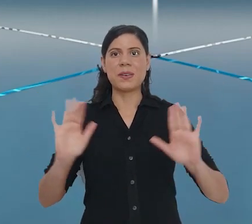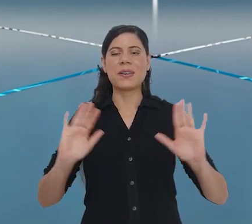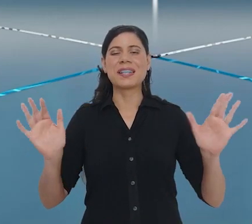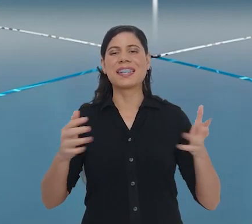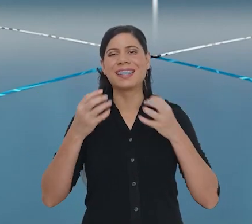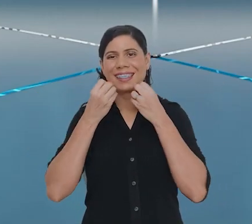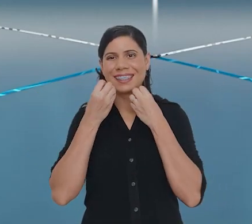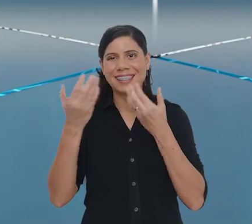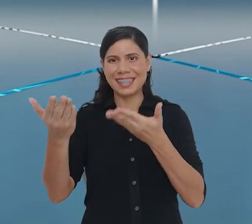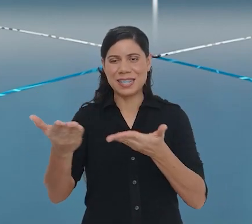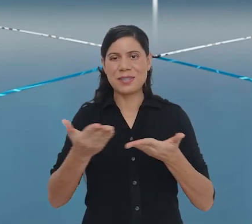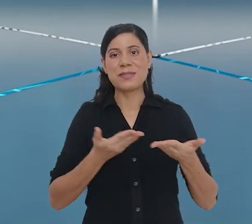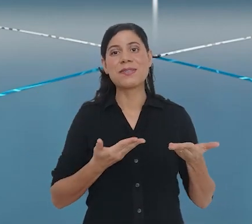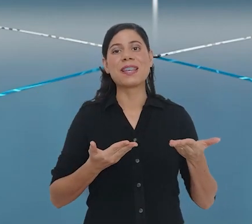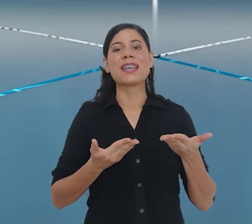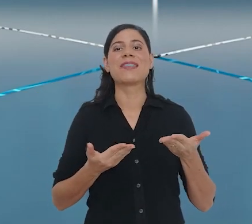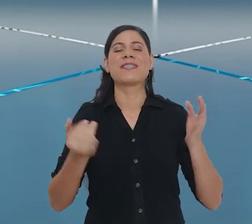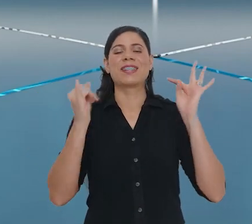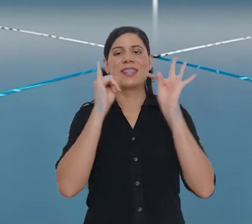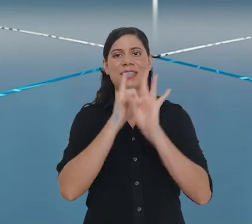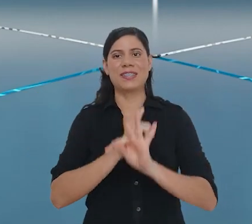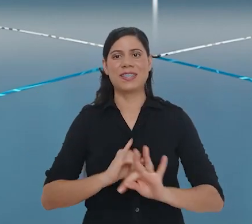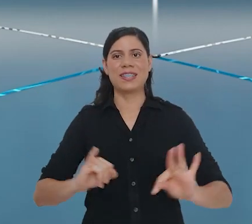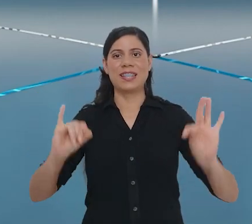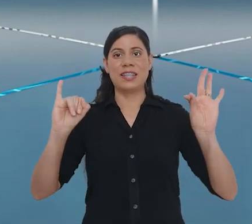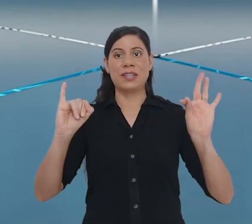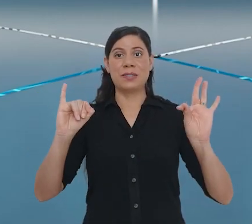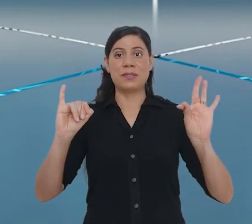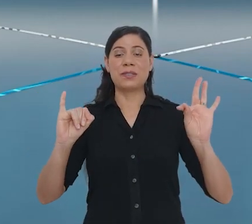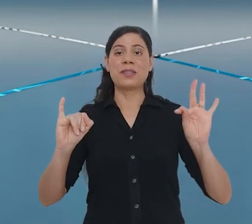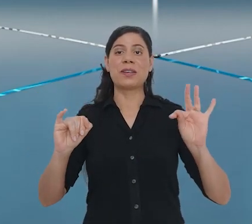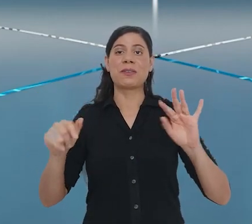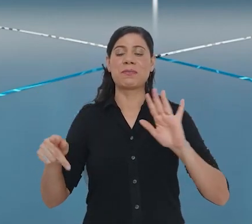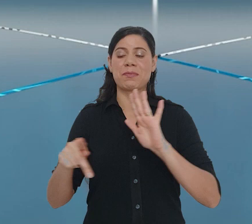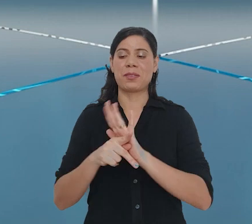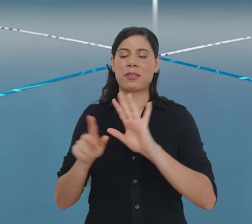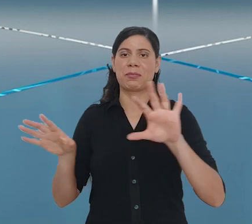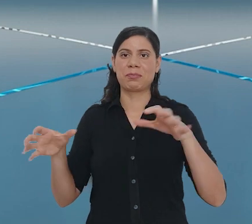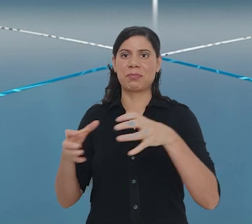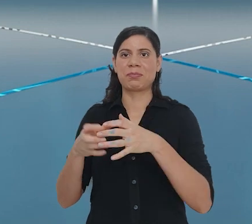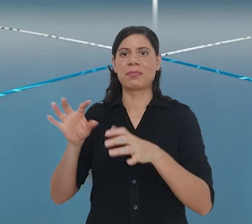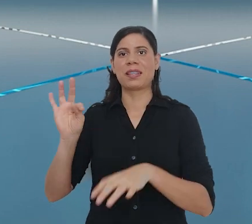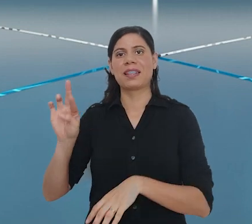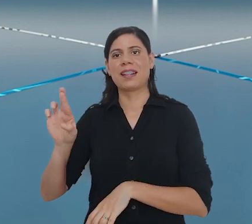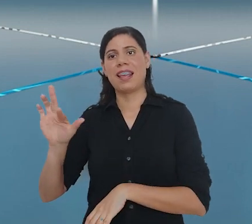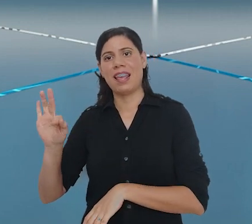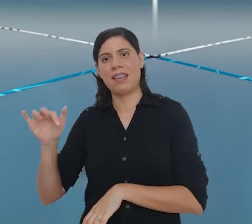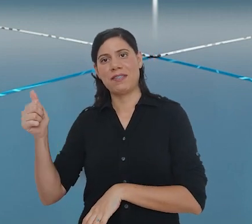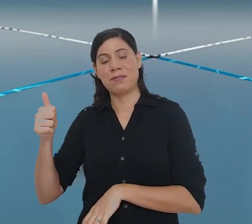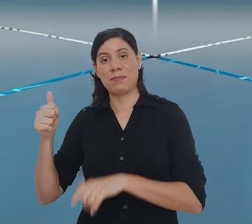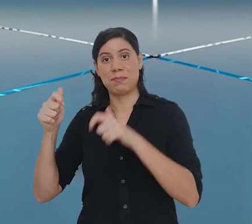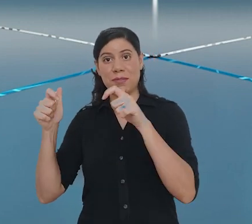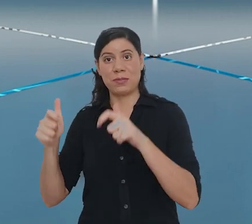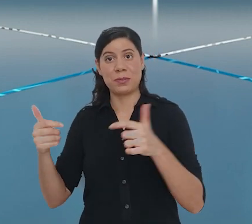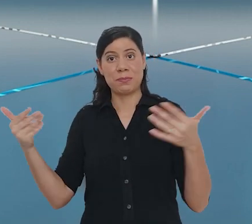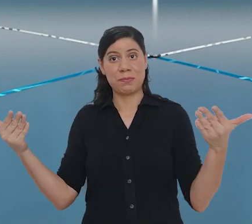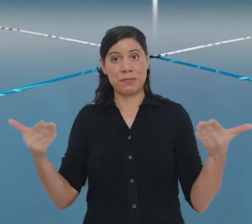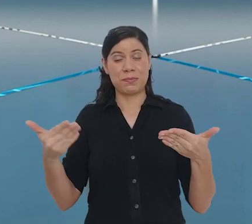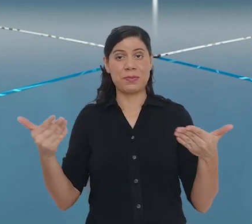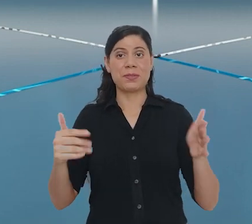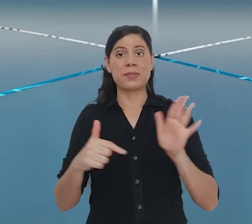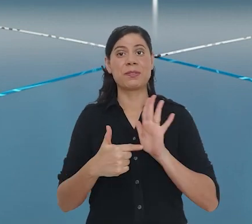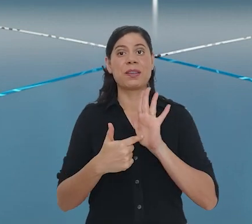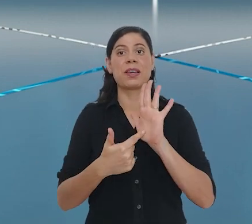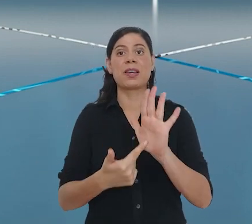Olá, sejam todos muito bem-vindos ao programa Inteiro Teor, uma produção do TRF da Primeira Região, que nesta